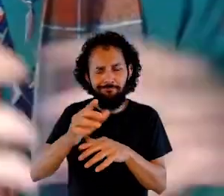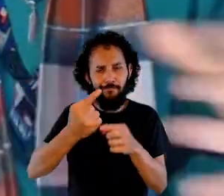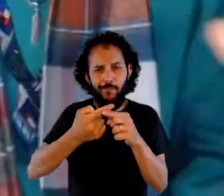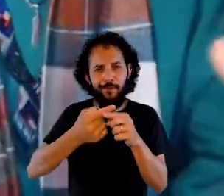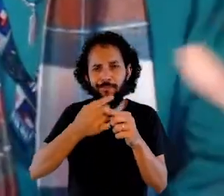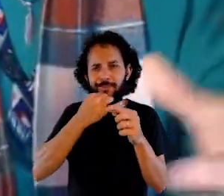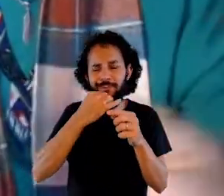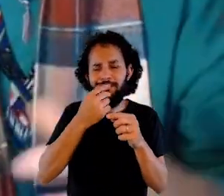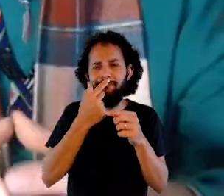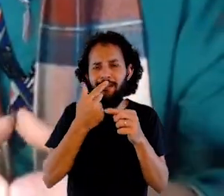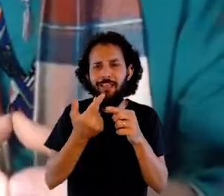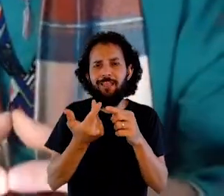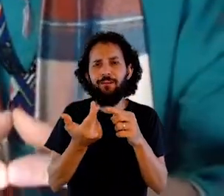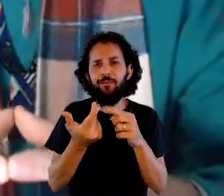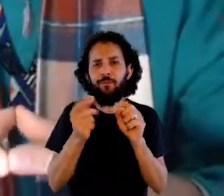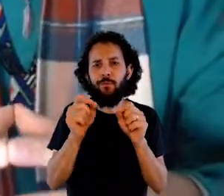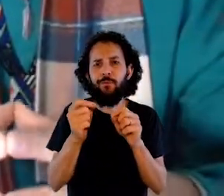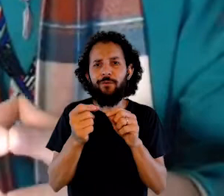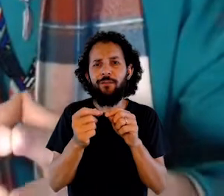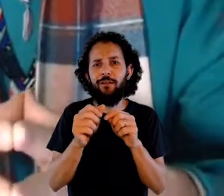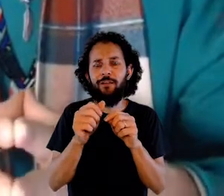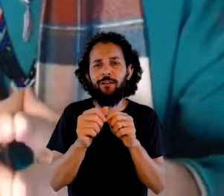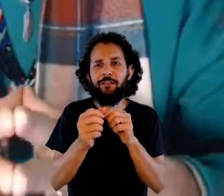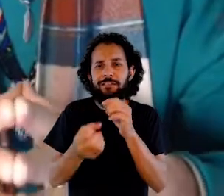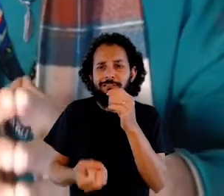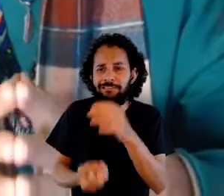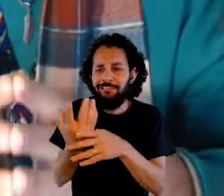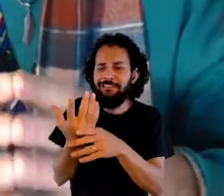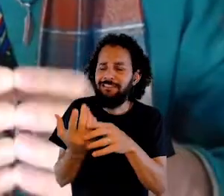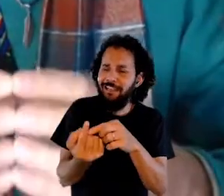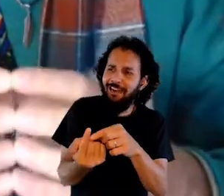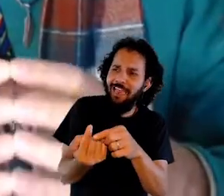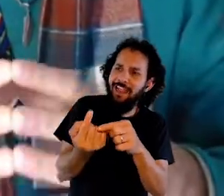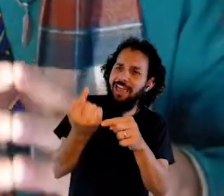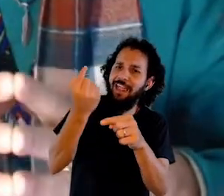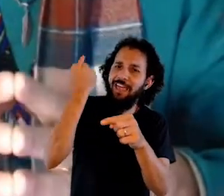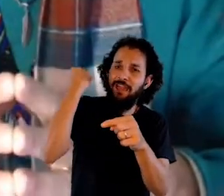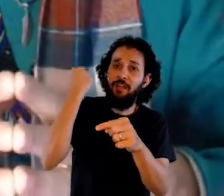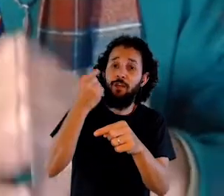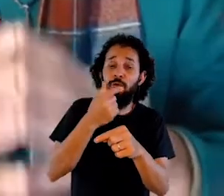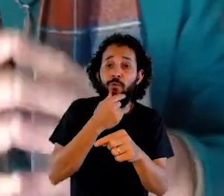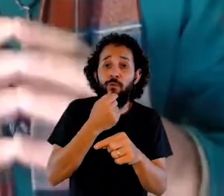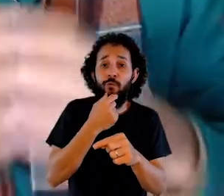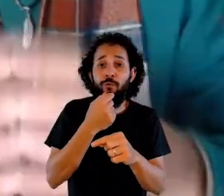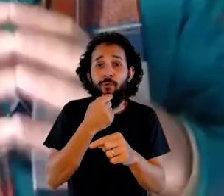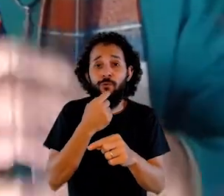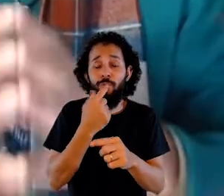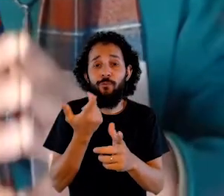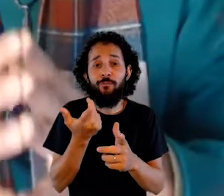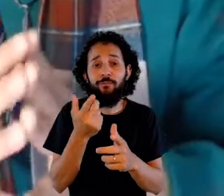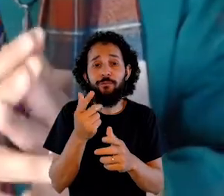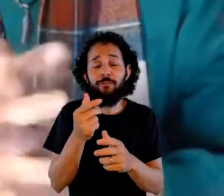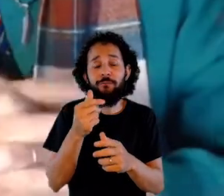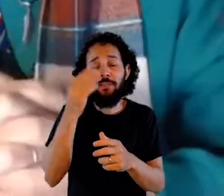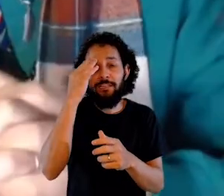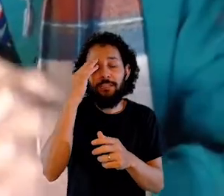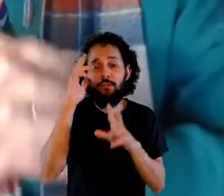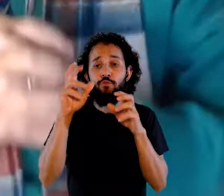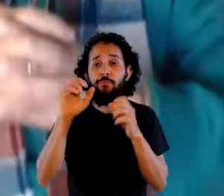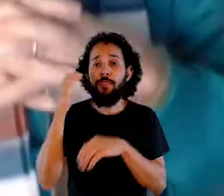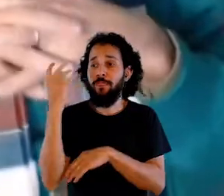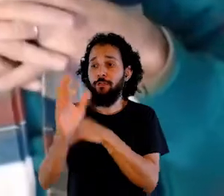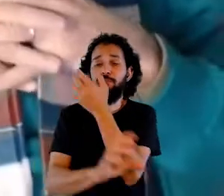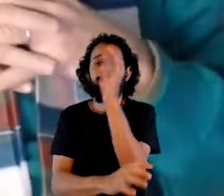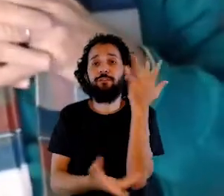da aurora da humanidade, e o homem tinha que conhecer muito sobre a natureza. Ele dependia desse conhecimento para garantir